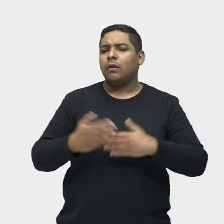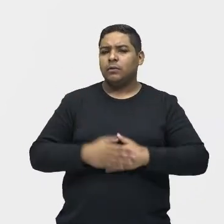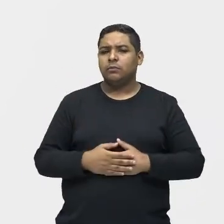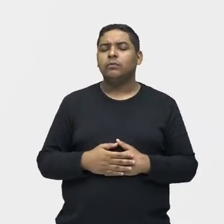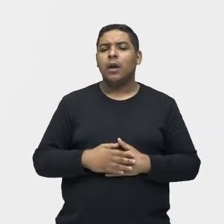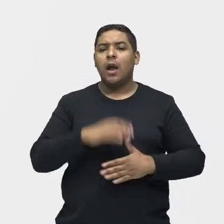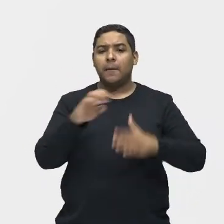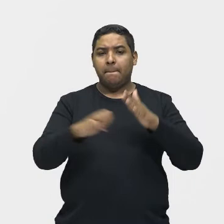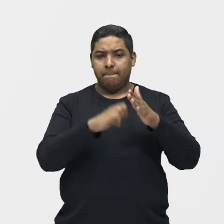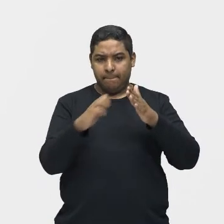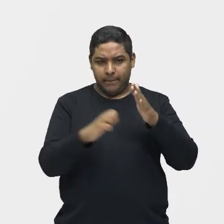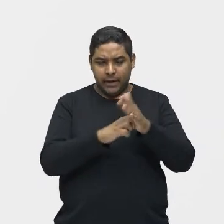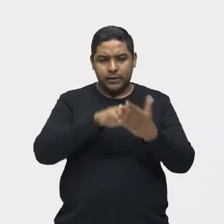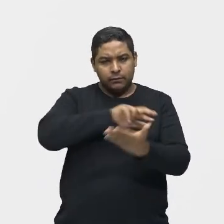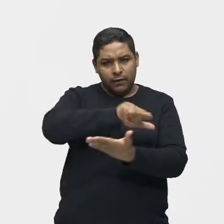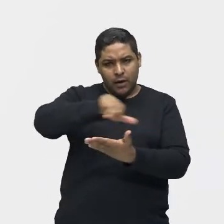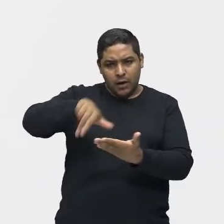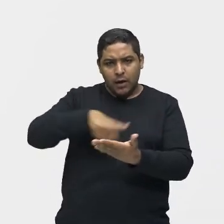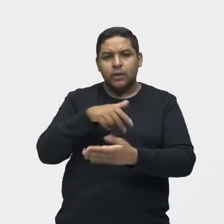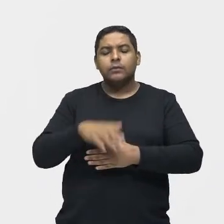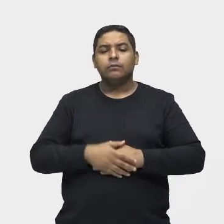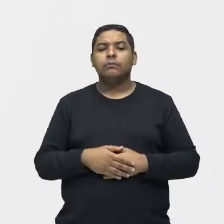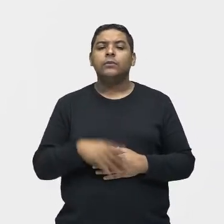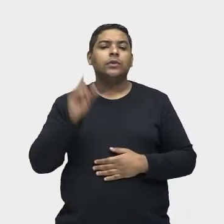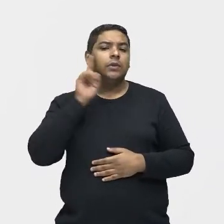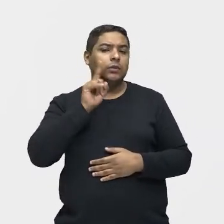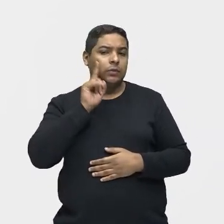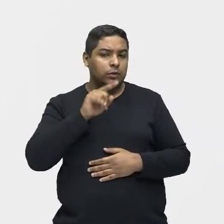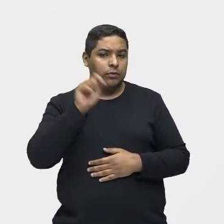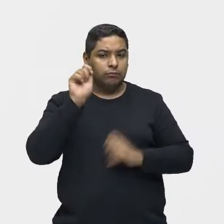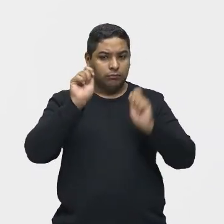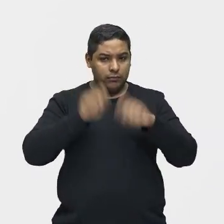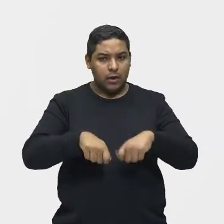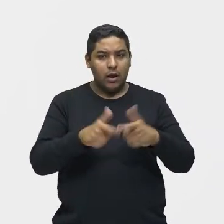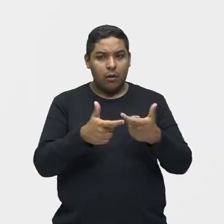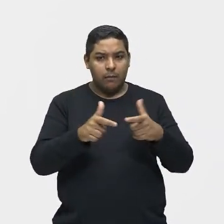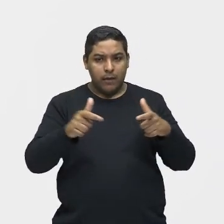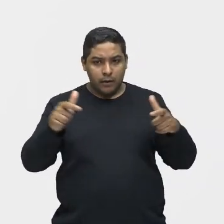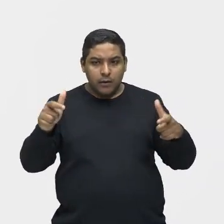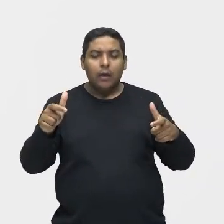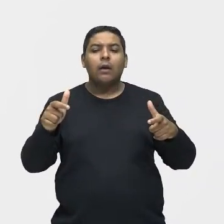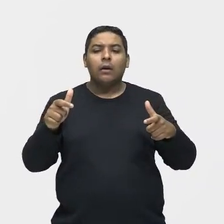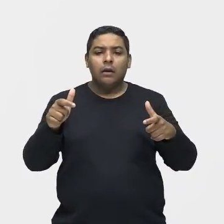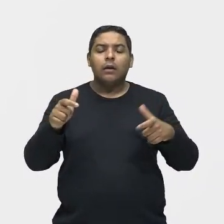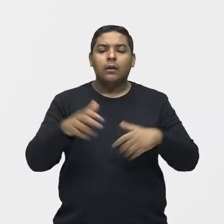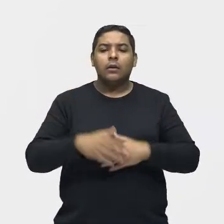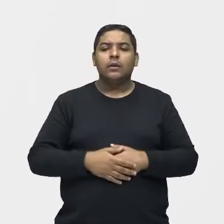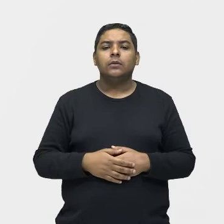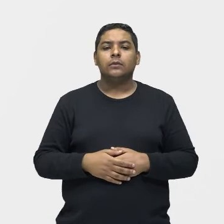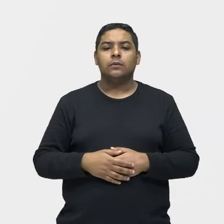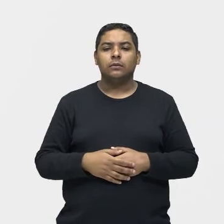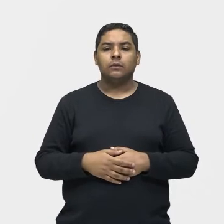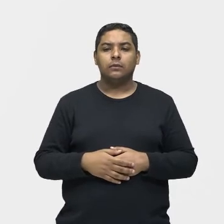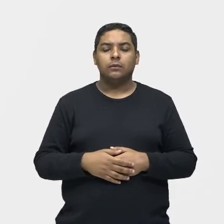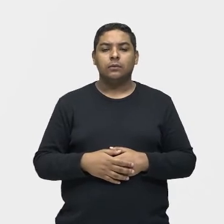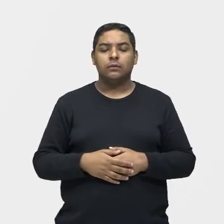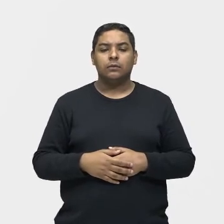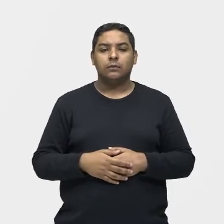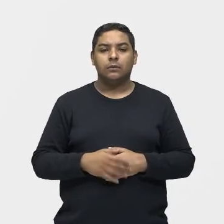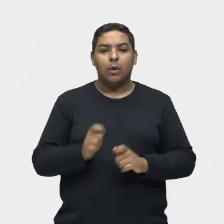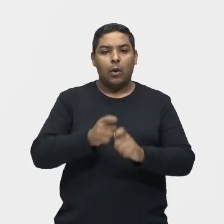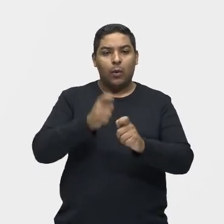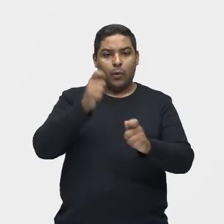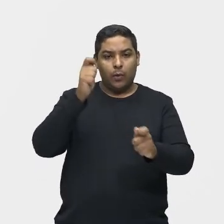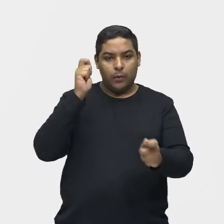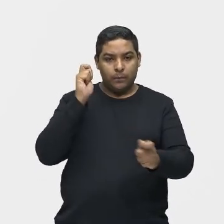multinacionais, como a dos Estados Unidos, podem aumentar sua produção de lucros. E na terceira